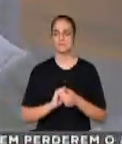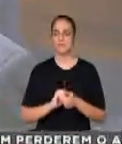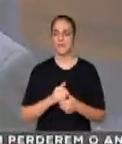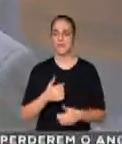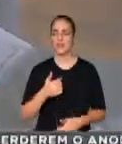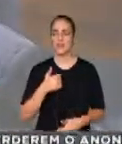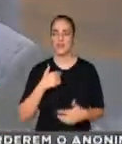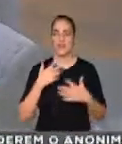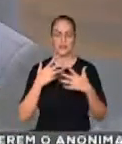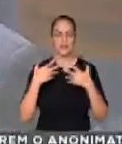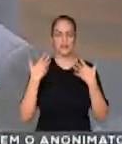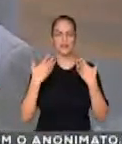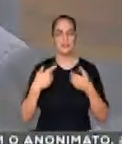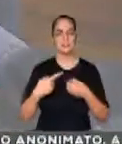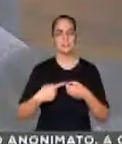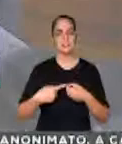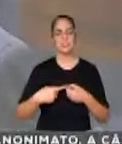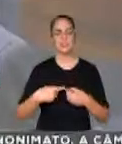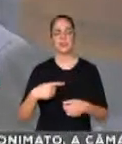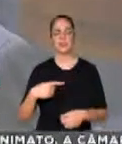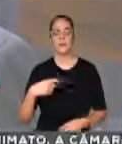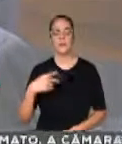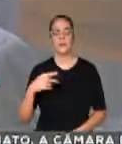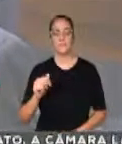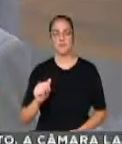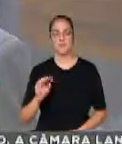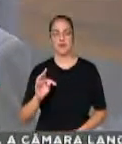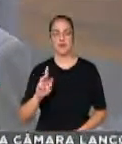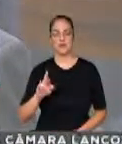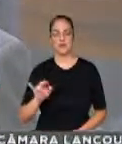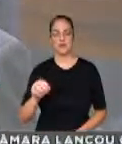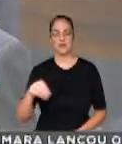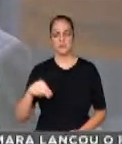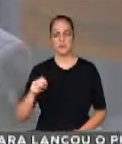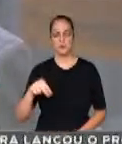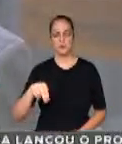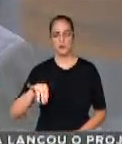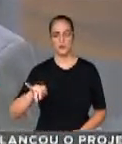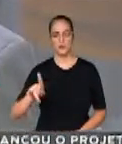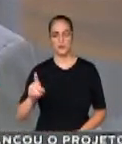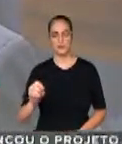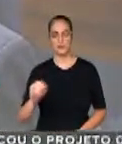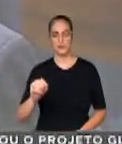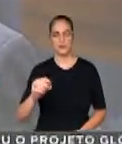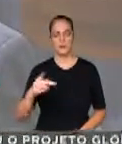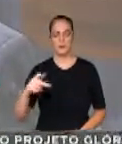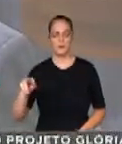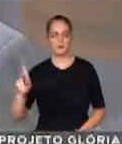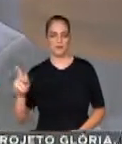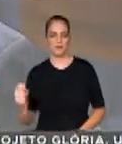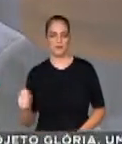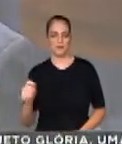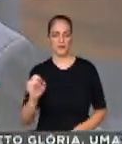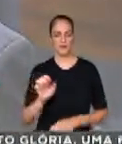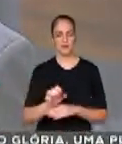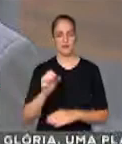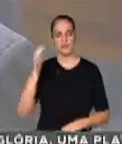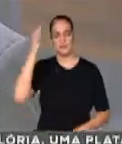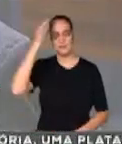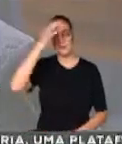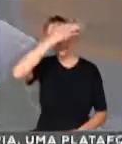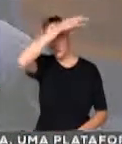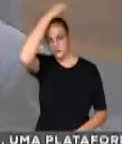de Patrimônio da Penha, no município de Divino São Lourenço, exatamente no pé do pico da bandeira do Estado do Espírito Santo. A sua comunidade